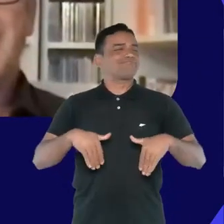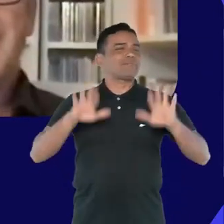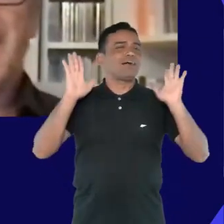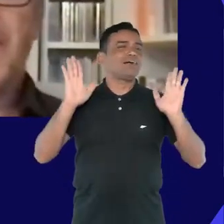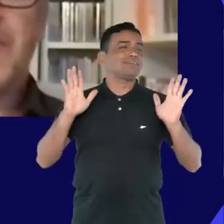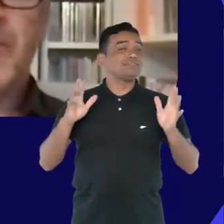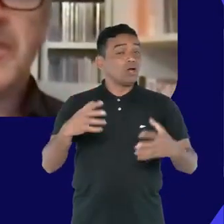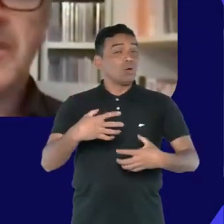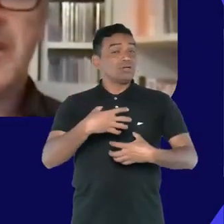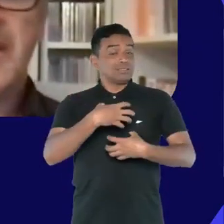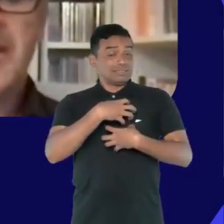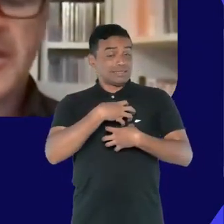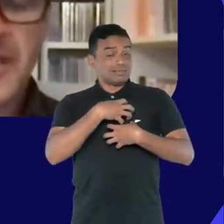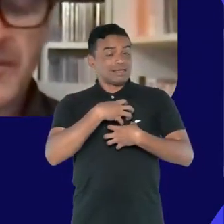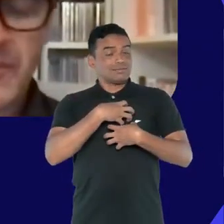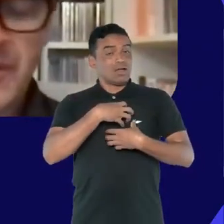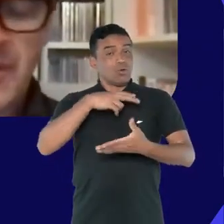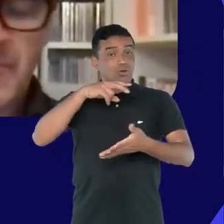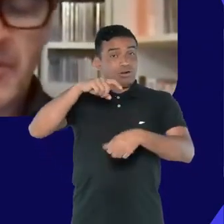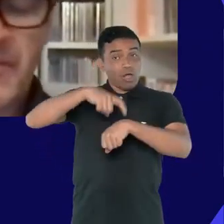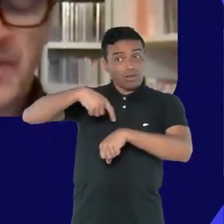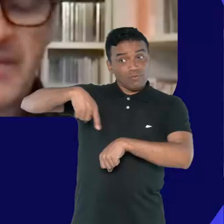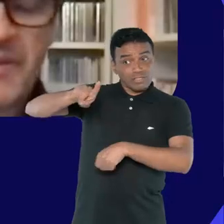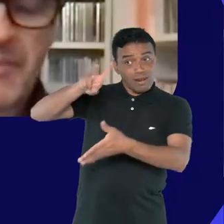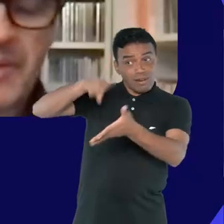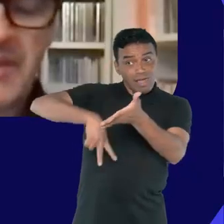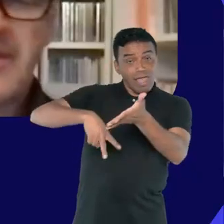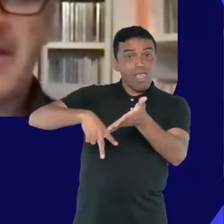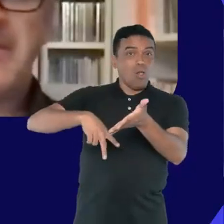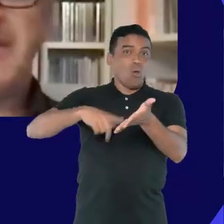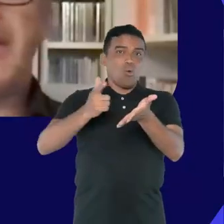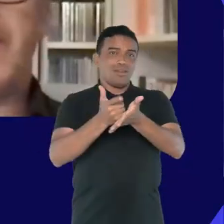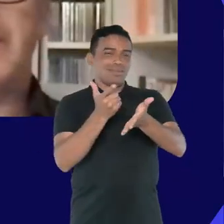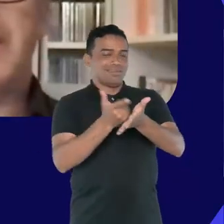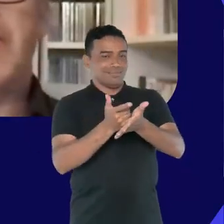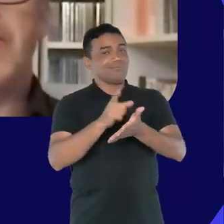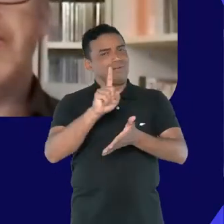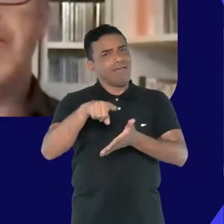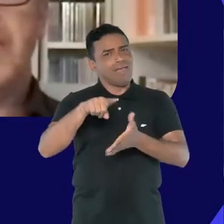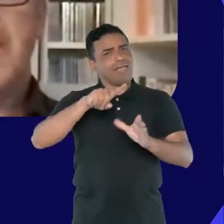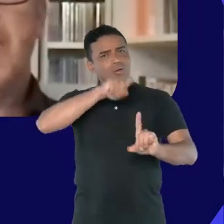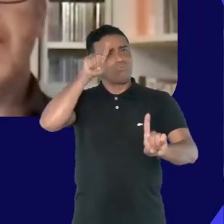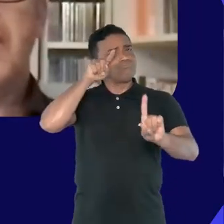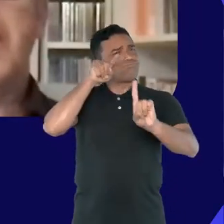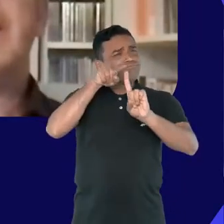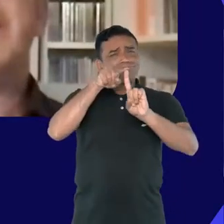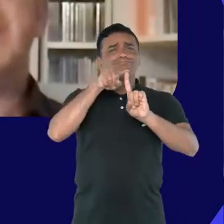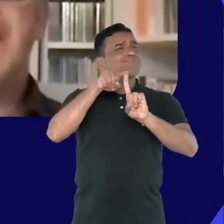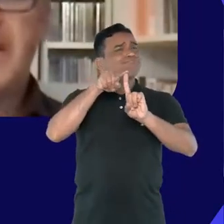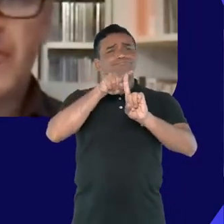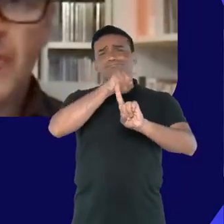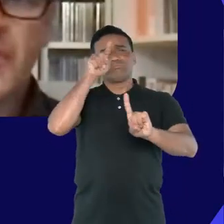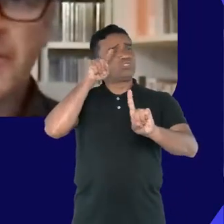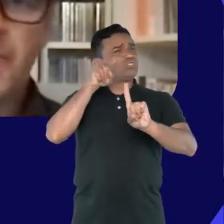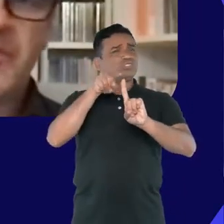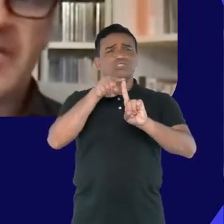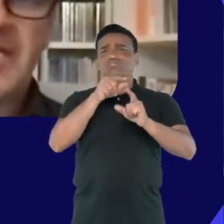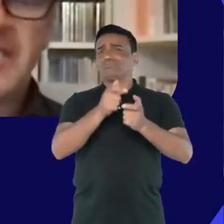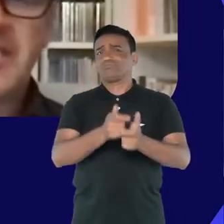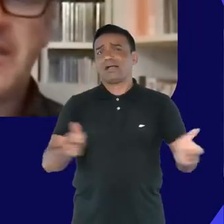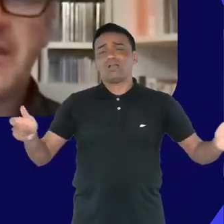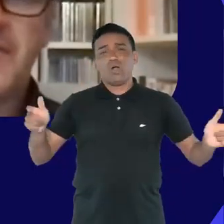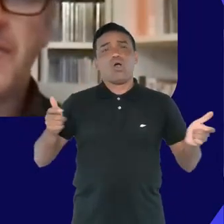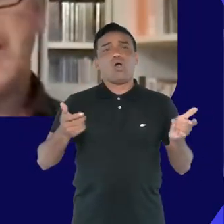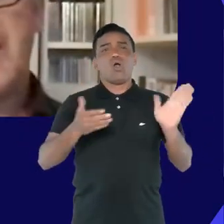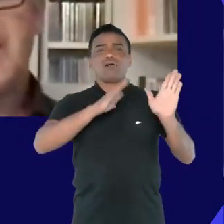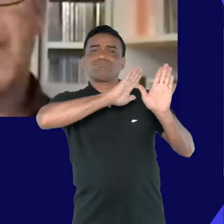essa sensação depois de ler este livro, porque efetivamente eu acho que é uma das grandes intenções por